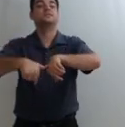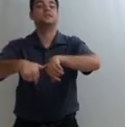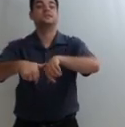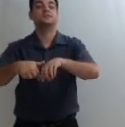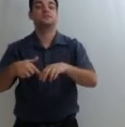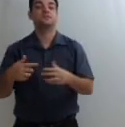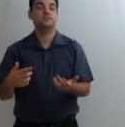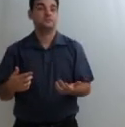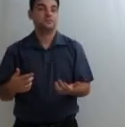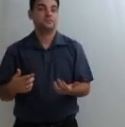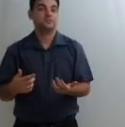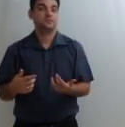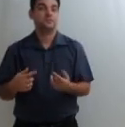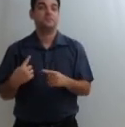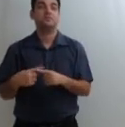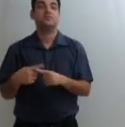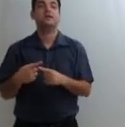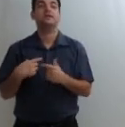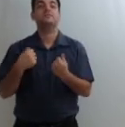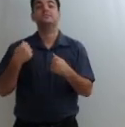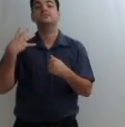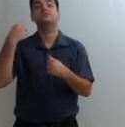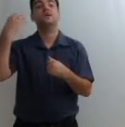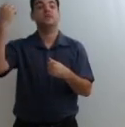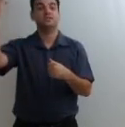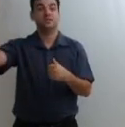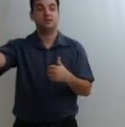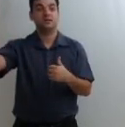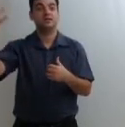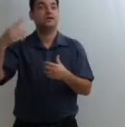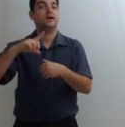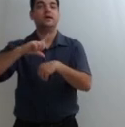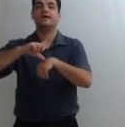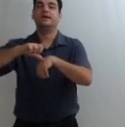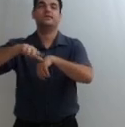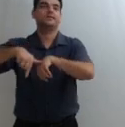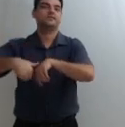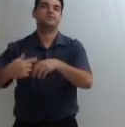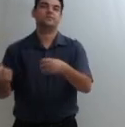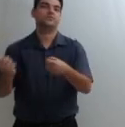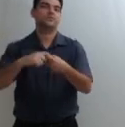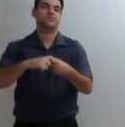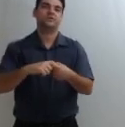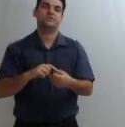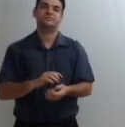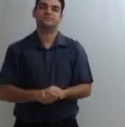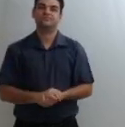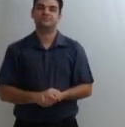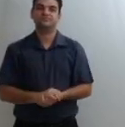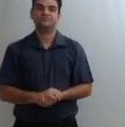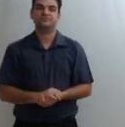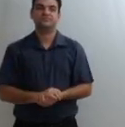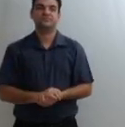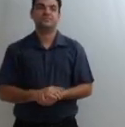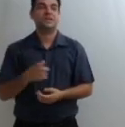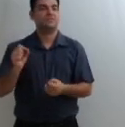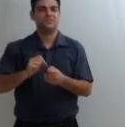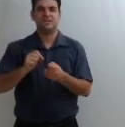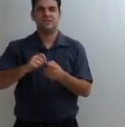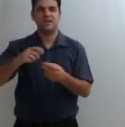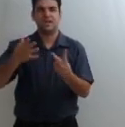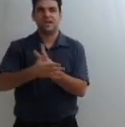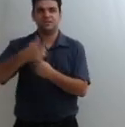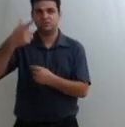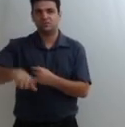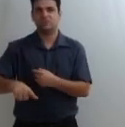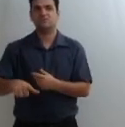mas ele foi logo recapturado e já está novamente no regime semiaberto. Né? Ele não cometeu novo crime, ele não foi